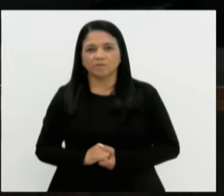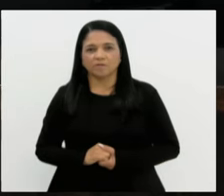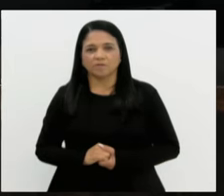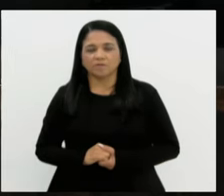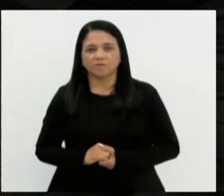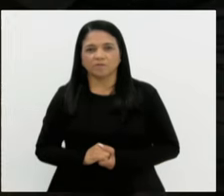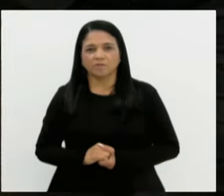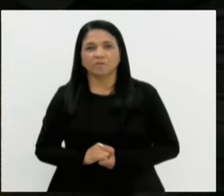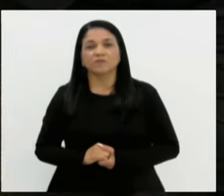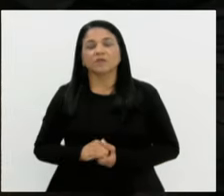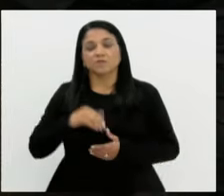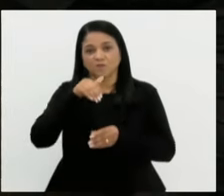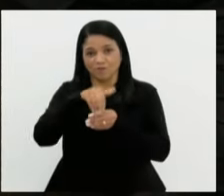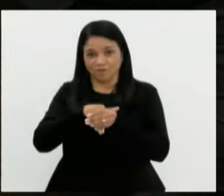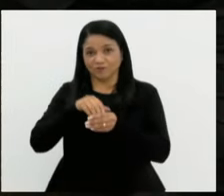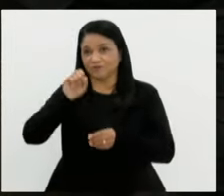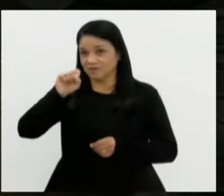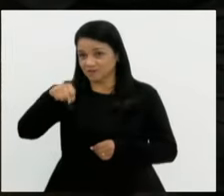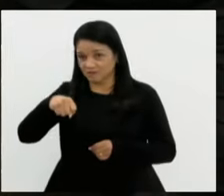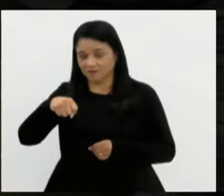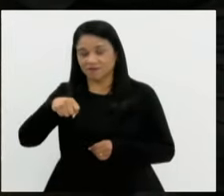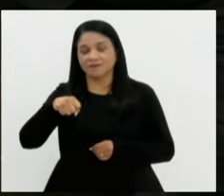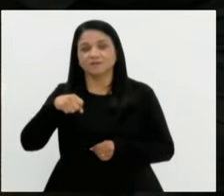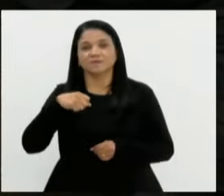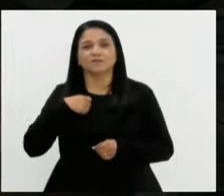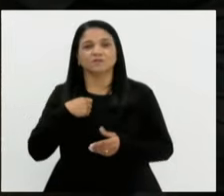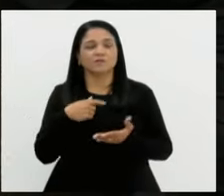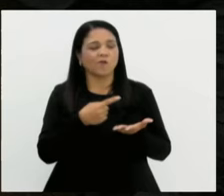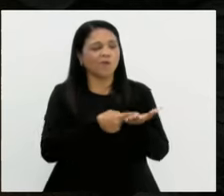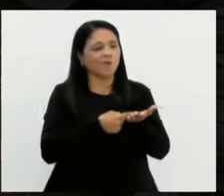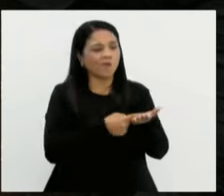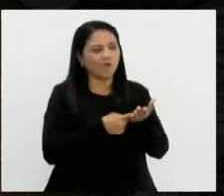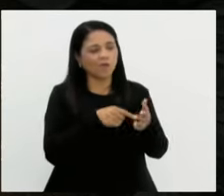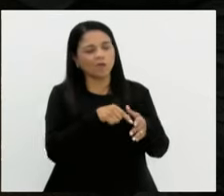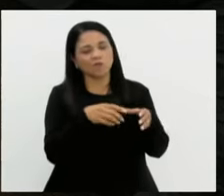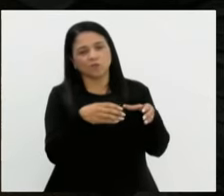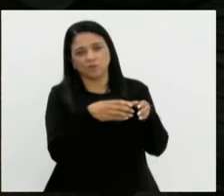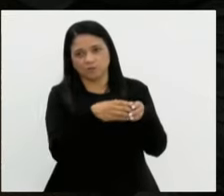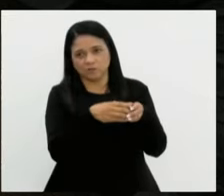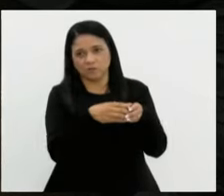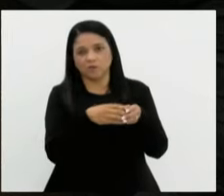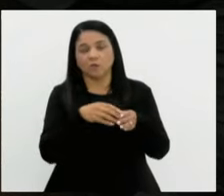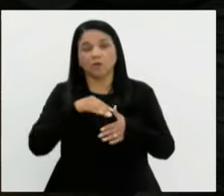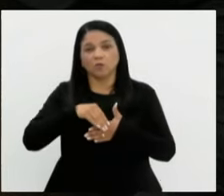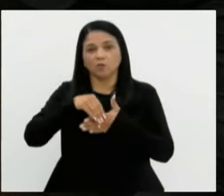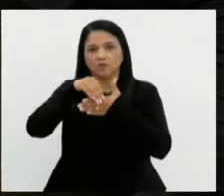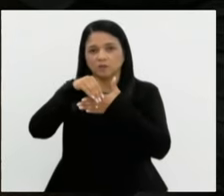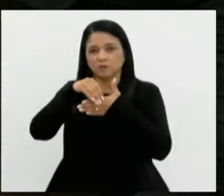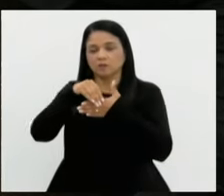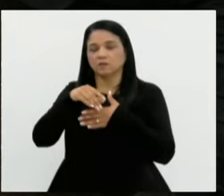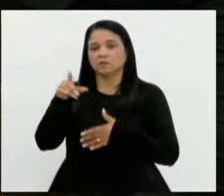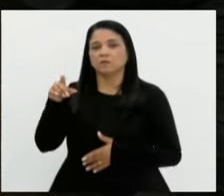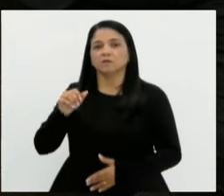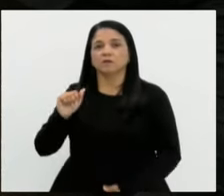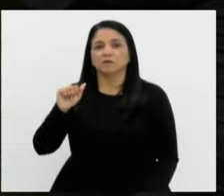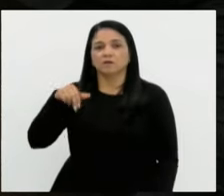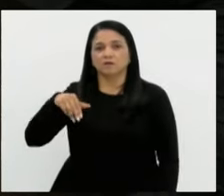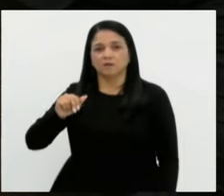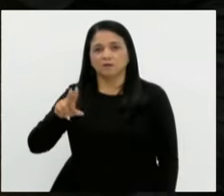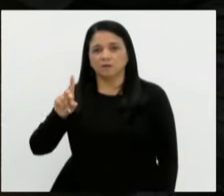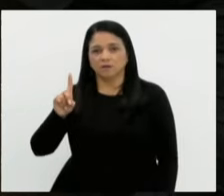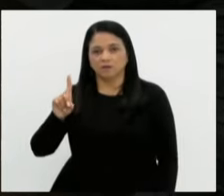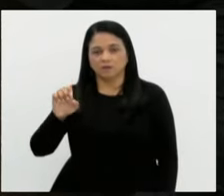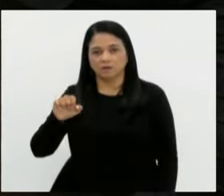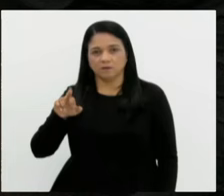Presidente, meu voto é sim. Quero fazer um reconhecimento aos colegas aqui na condução, em especial ao líder do PL, deputado Anderson Moraes, que conduziu com muita